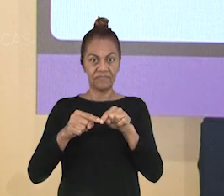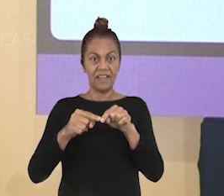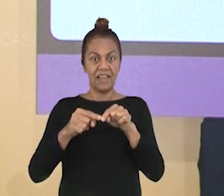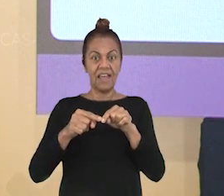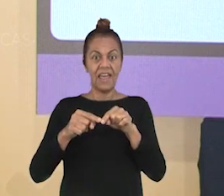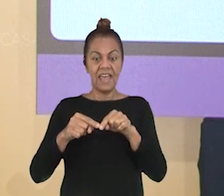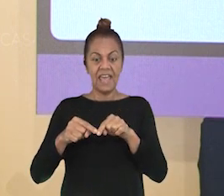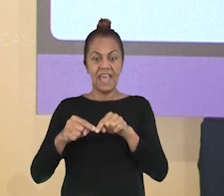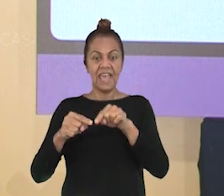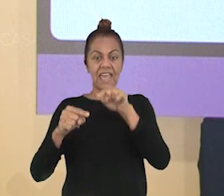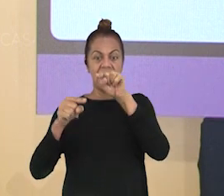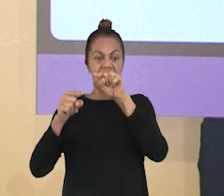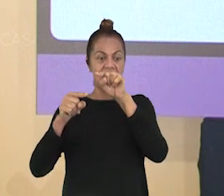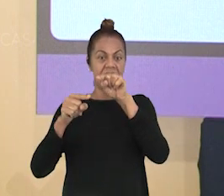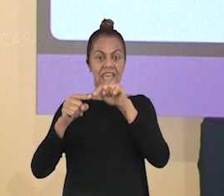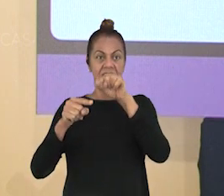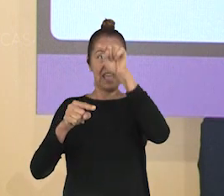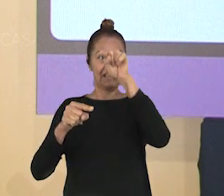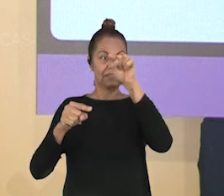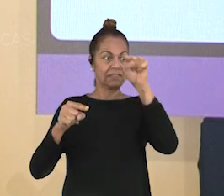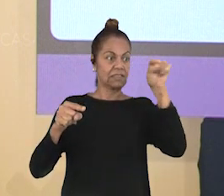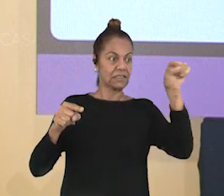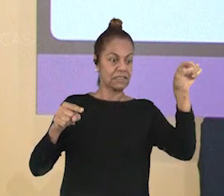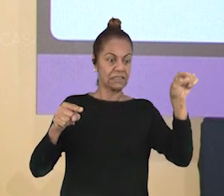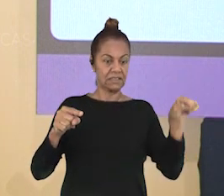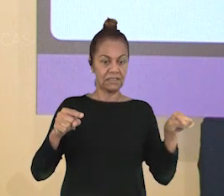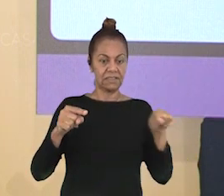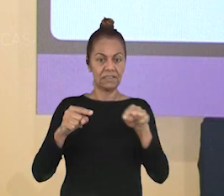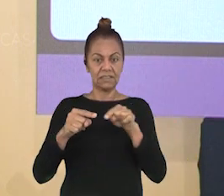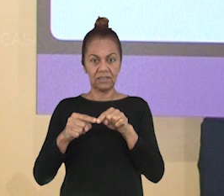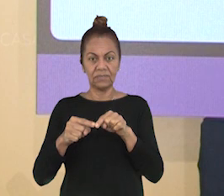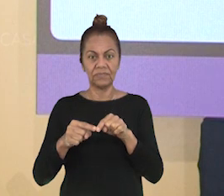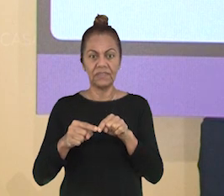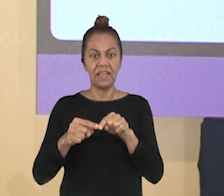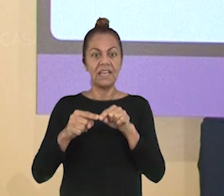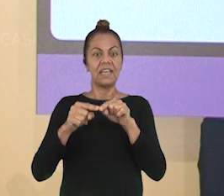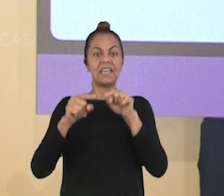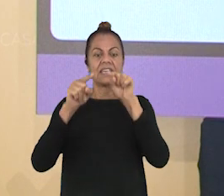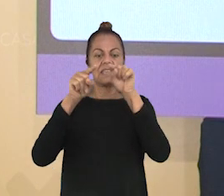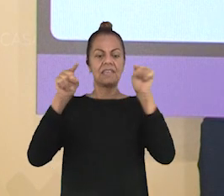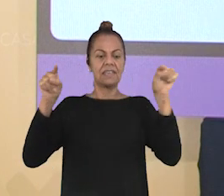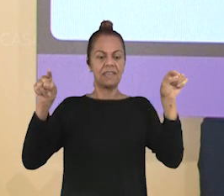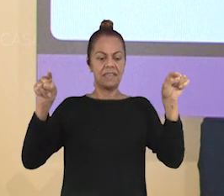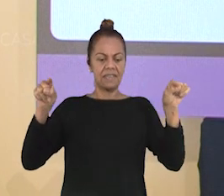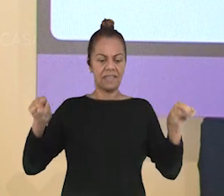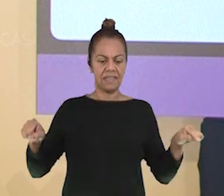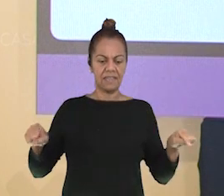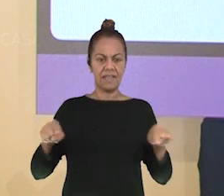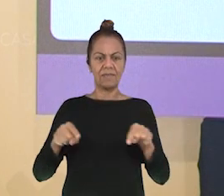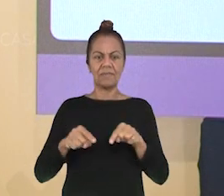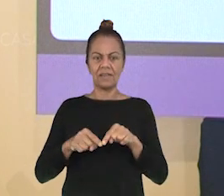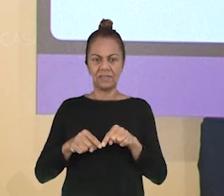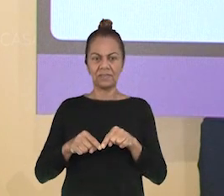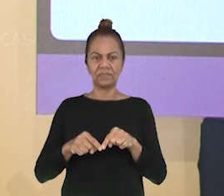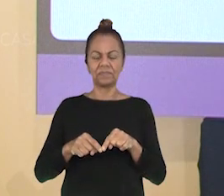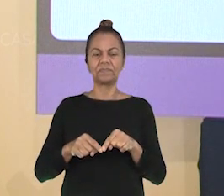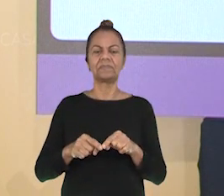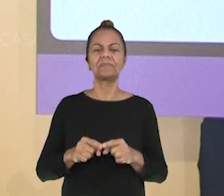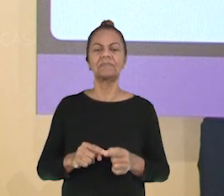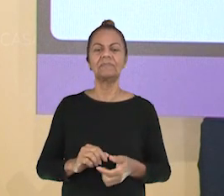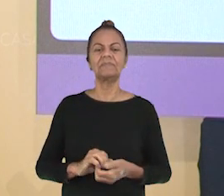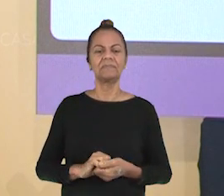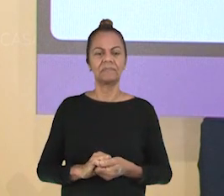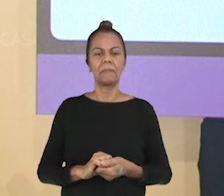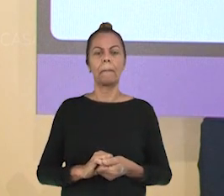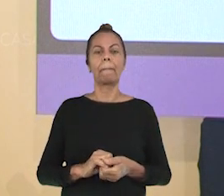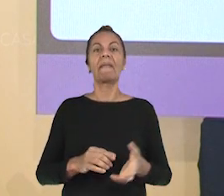quadrado, retângulo e losango. E um trapézio é um quadrilátero que possui